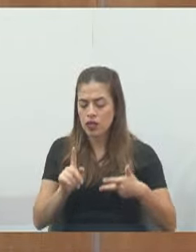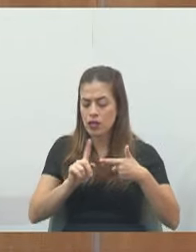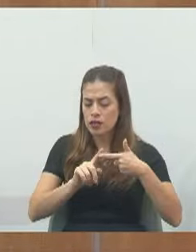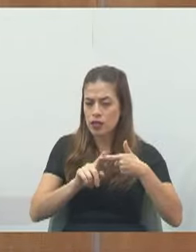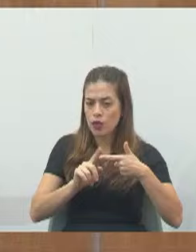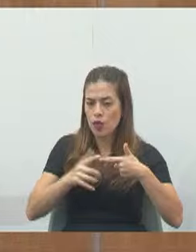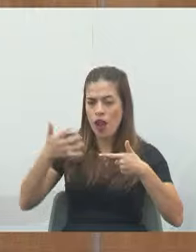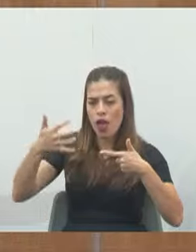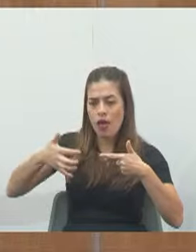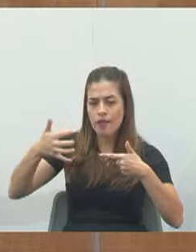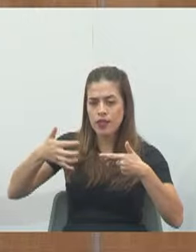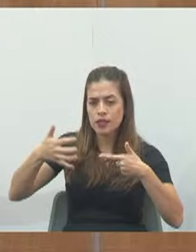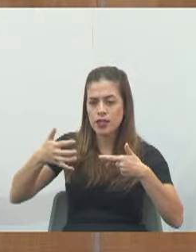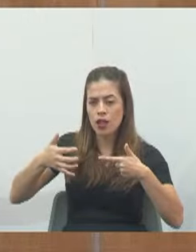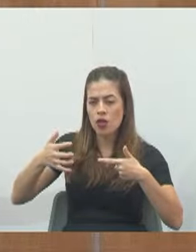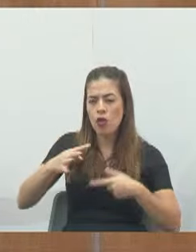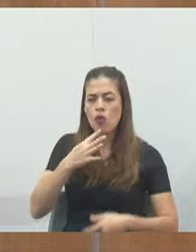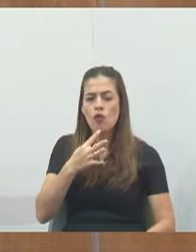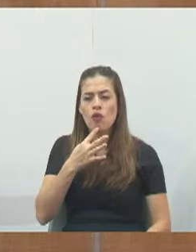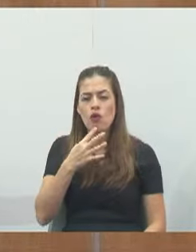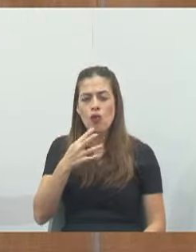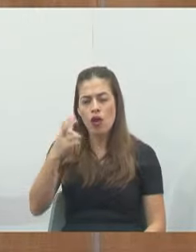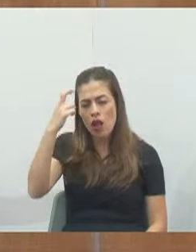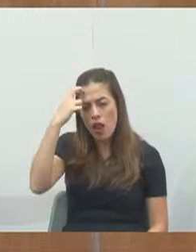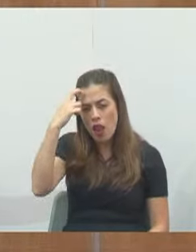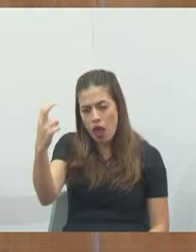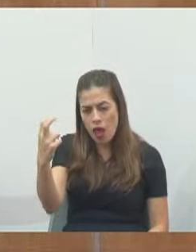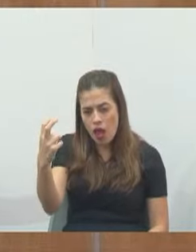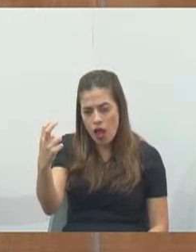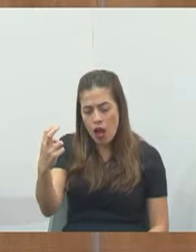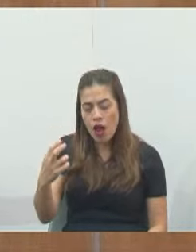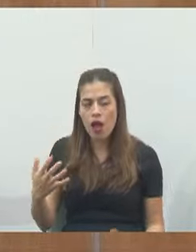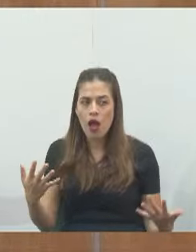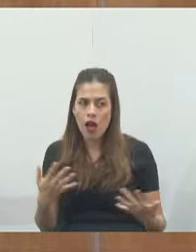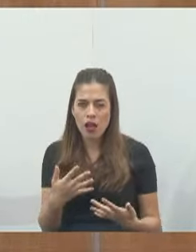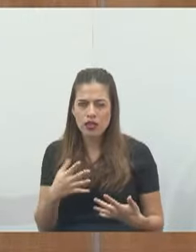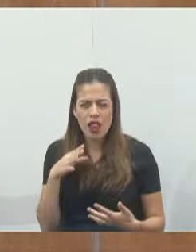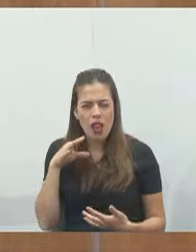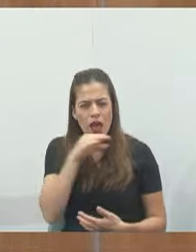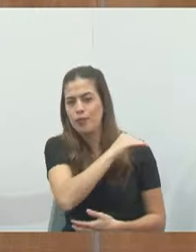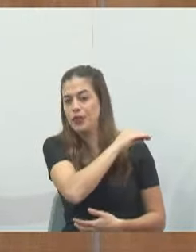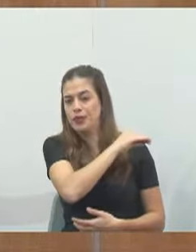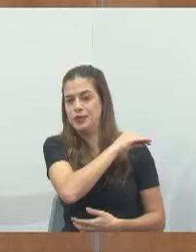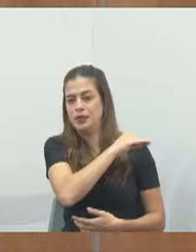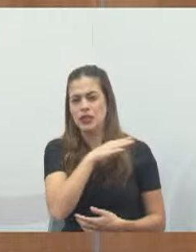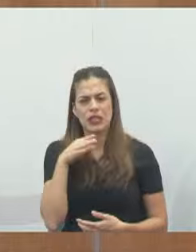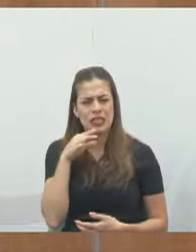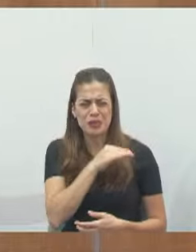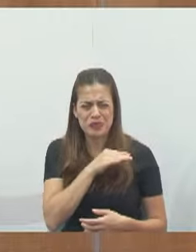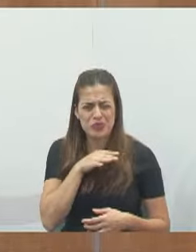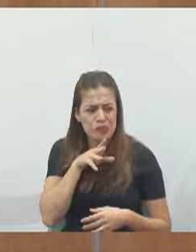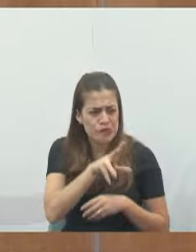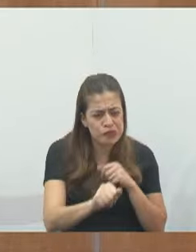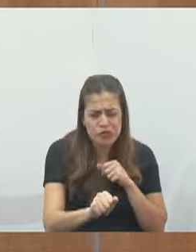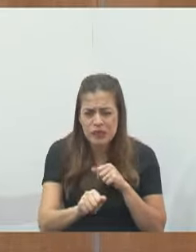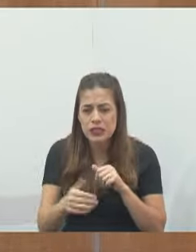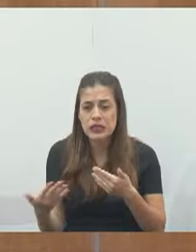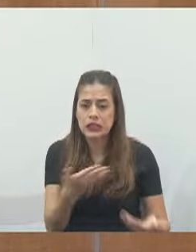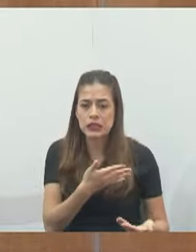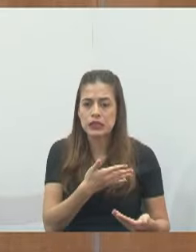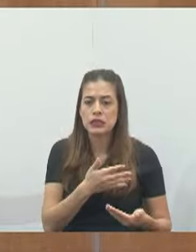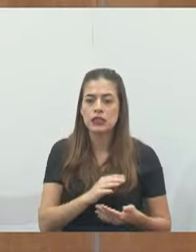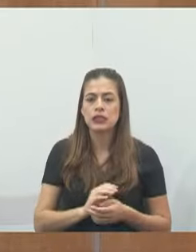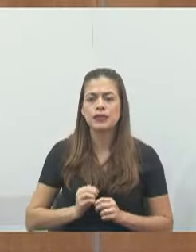do conhecimento intelectual. Nós vivemos em tempos onde tudo é muito rápido, tudo é muito instantâneo, tudo é